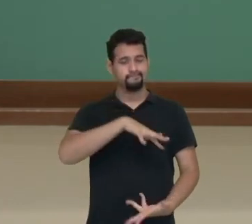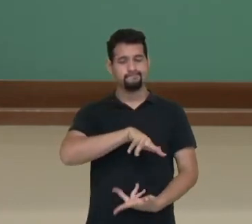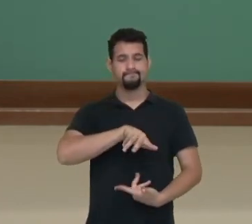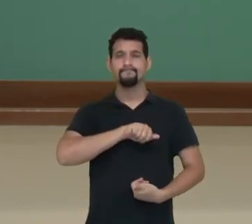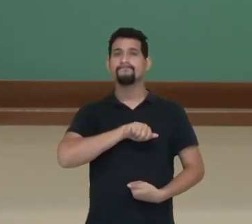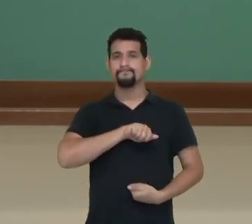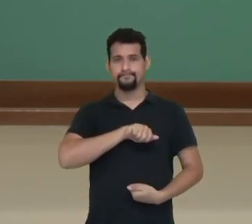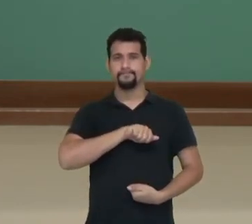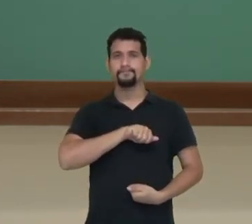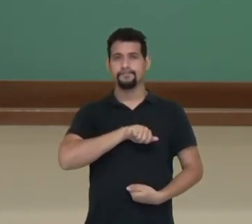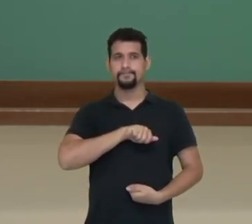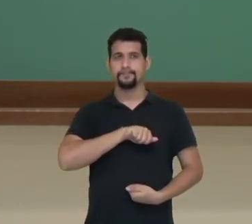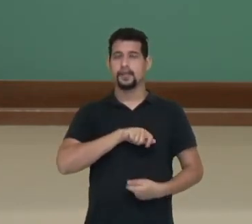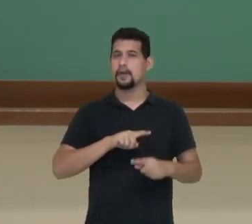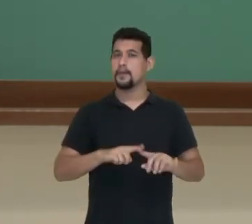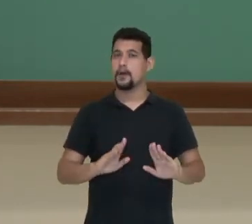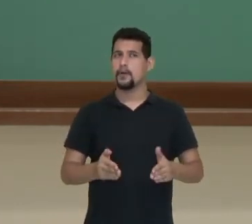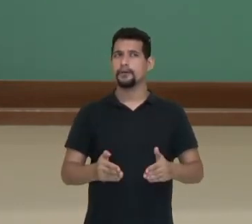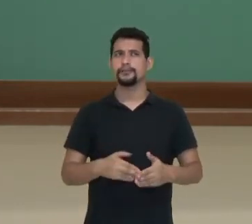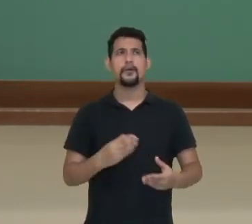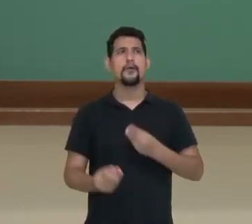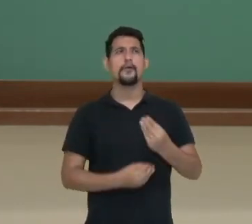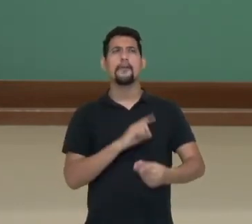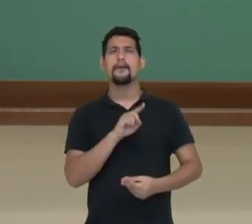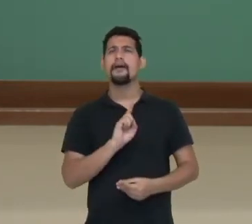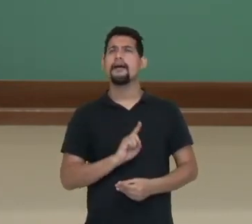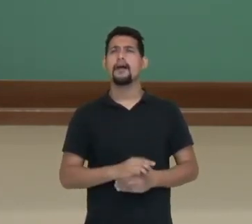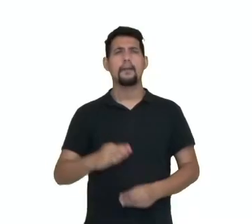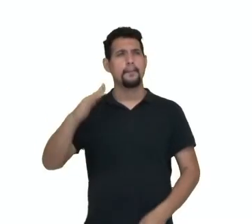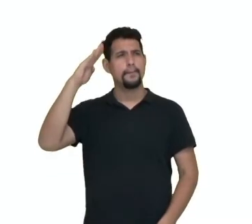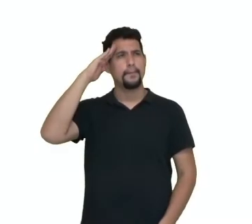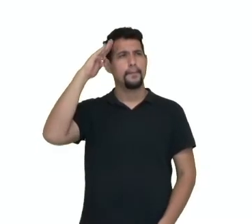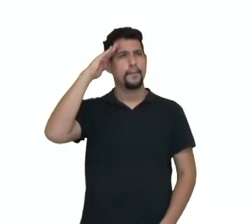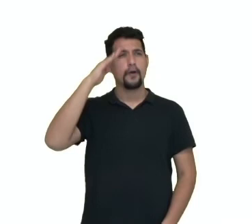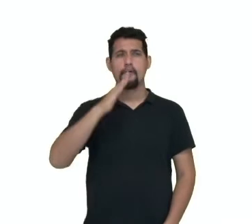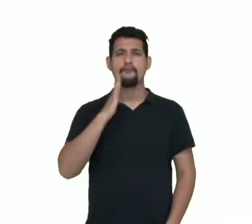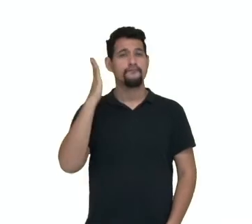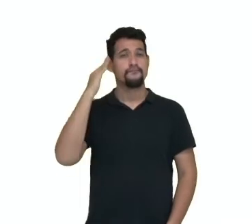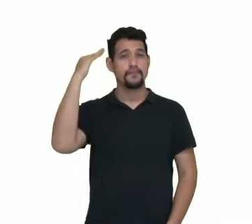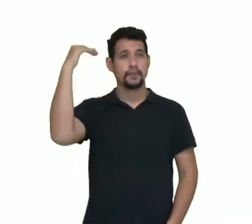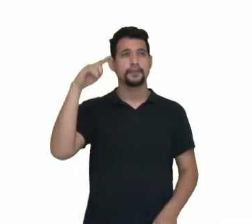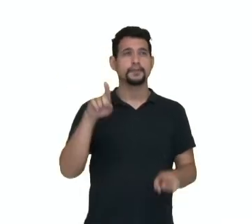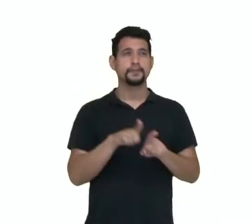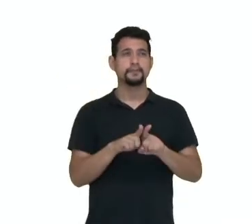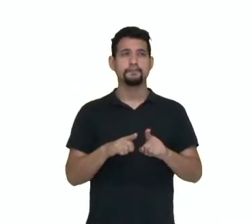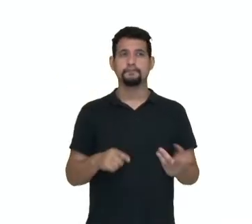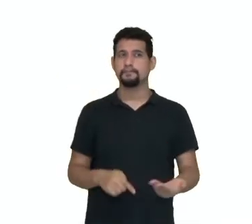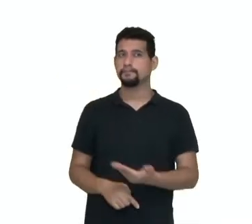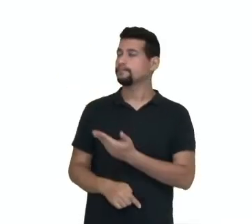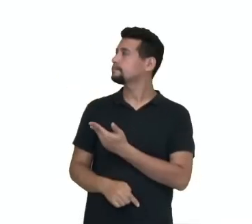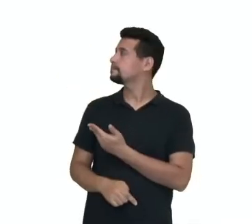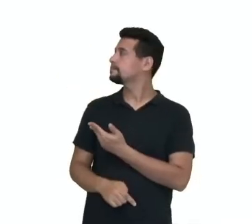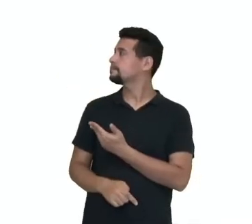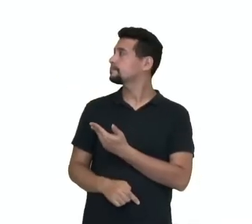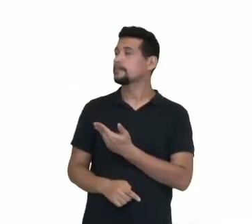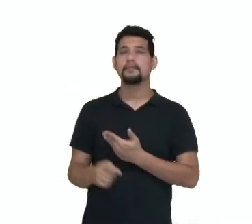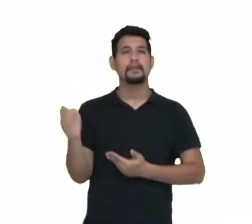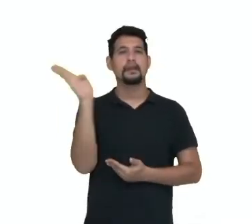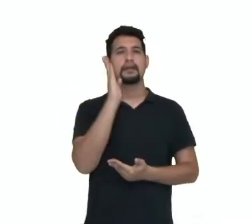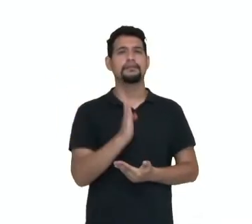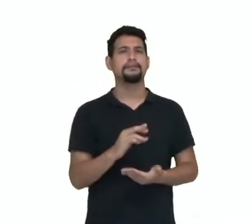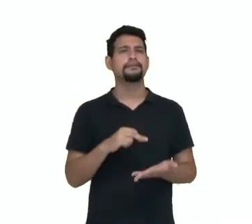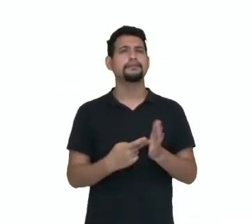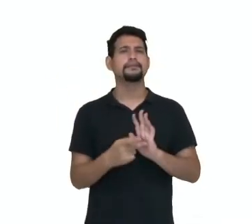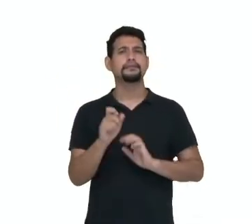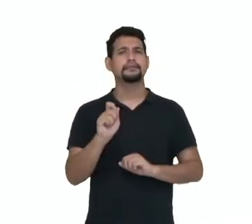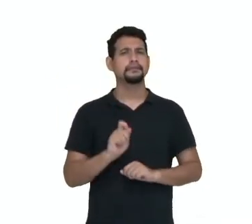Terra. E hoje, como que fica a Marinha? Bom, sendo reconhecida a importância da Marinha na proteção do Brasil, ela tem